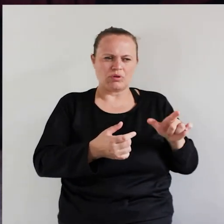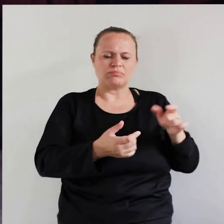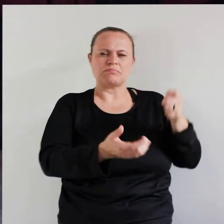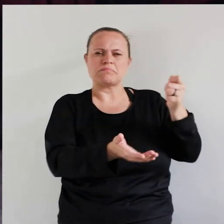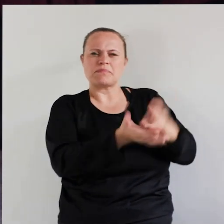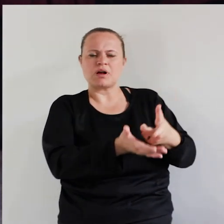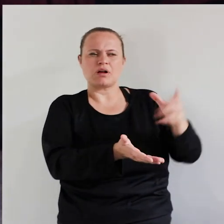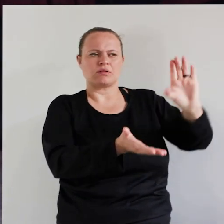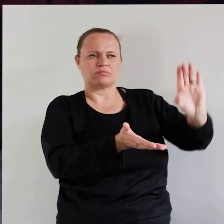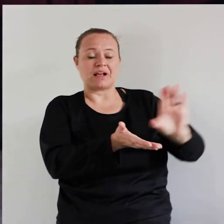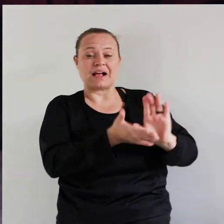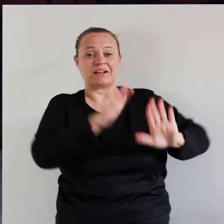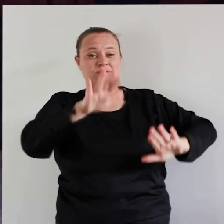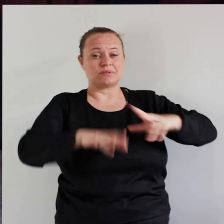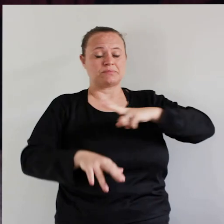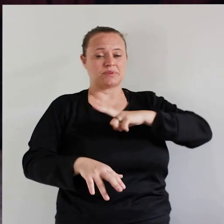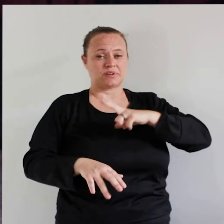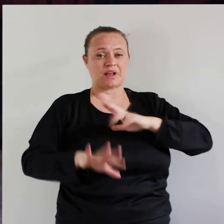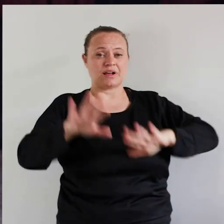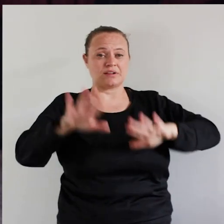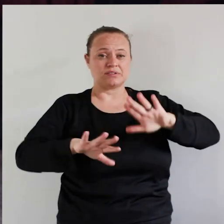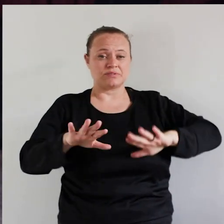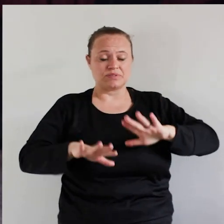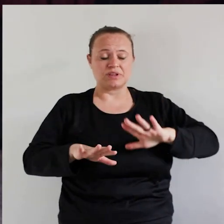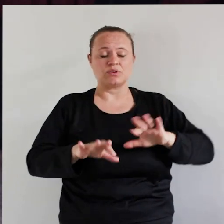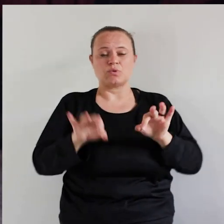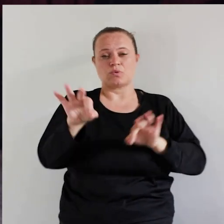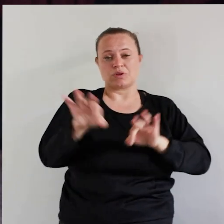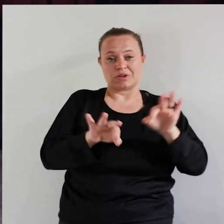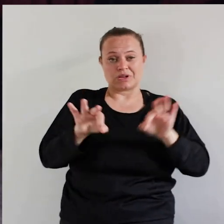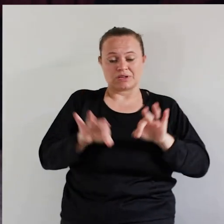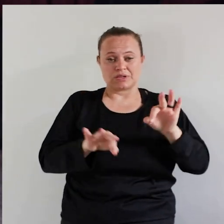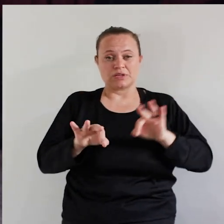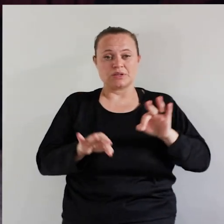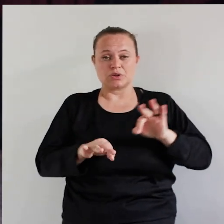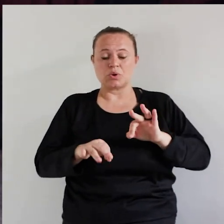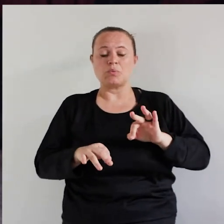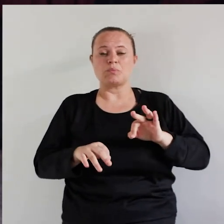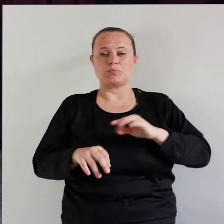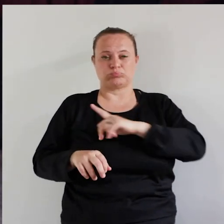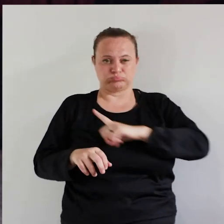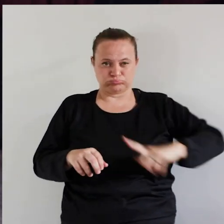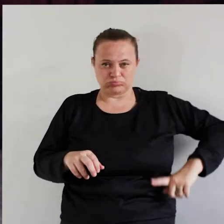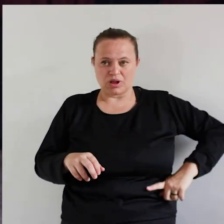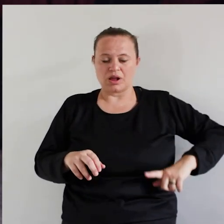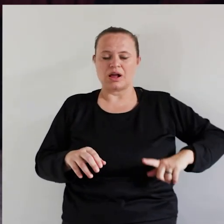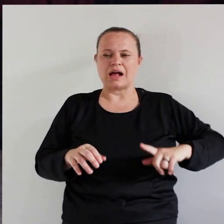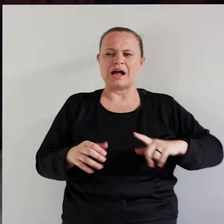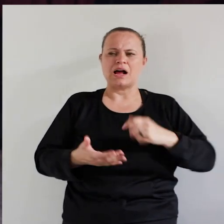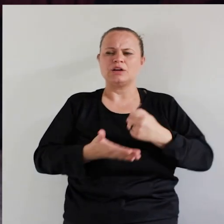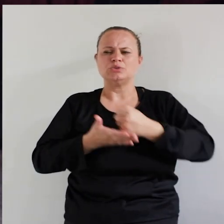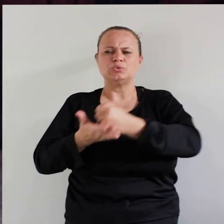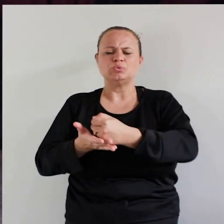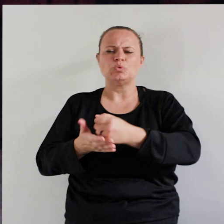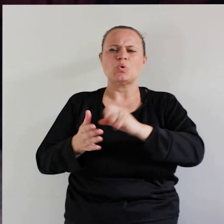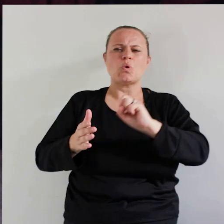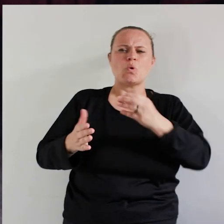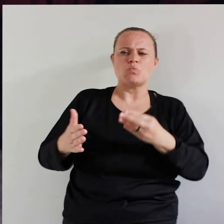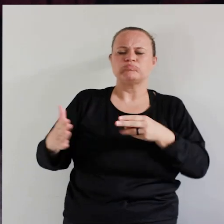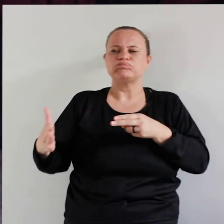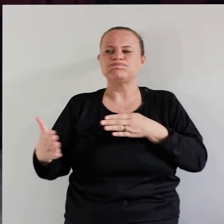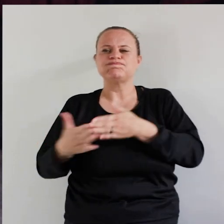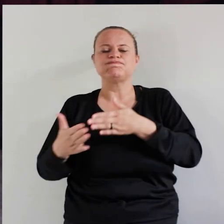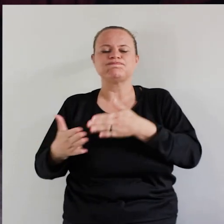era até que ponto o financiador, às vezes empresa privada e às vezes as organizações públicas,